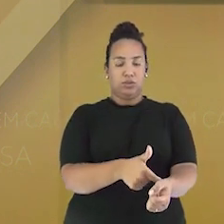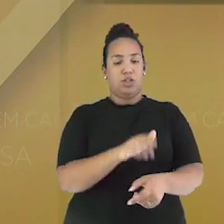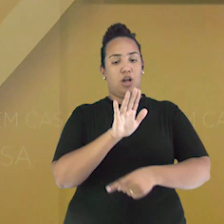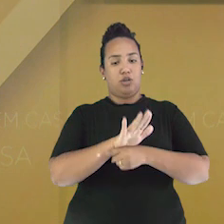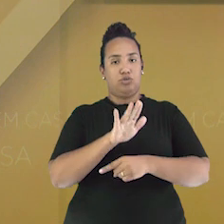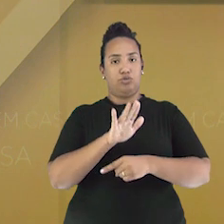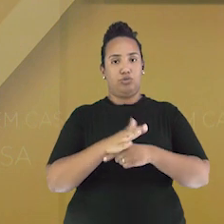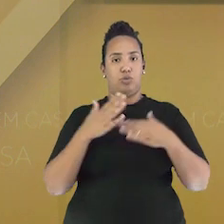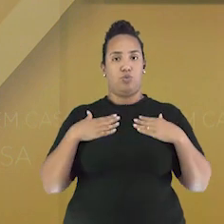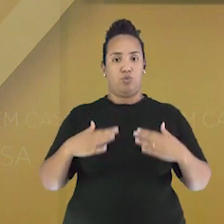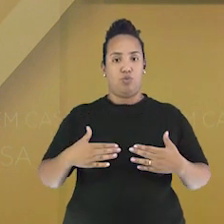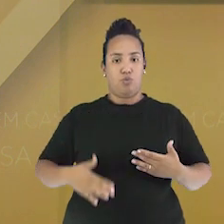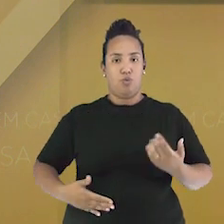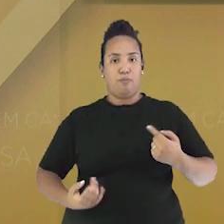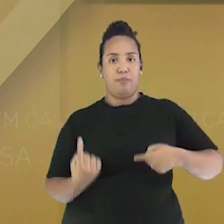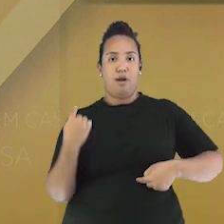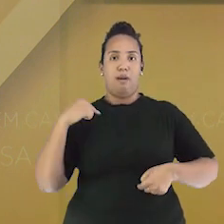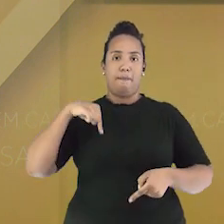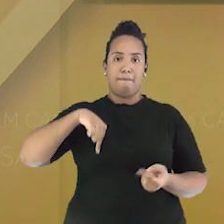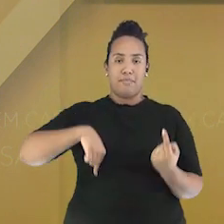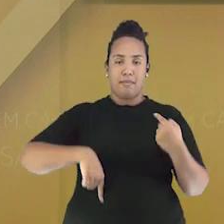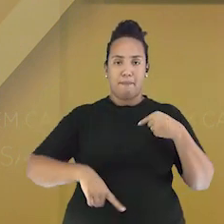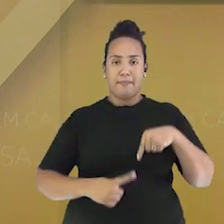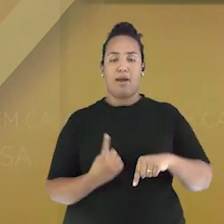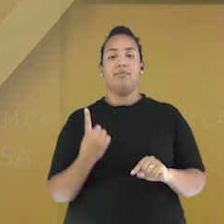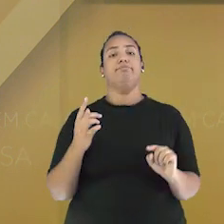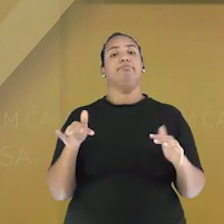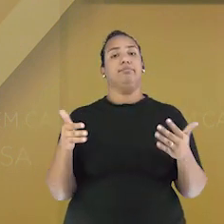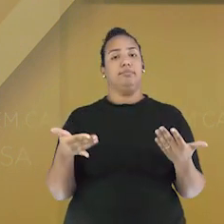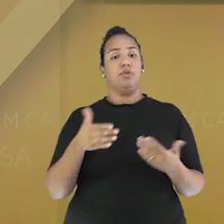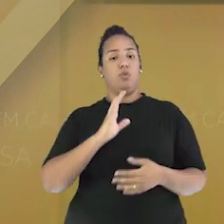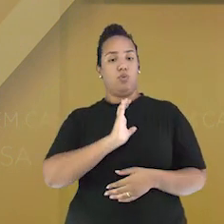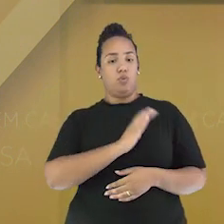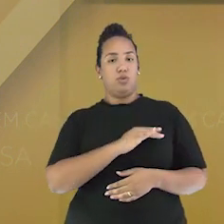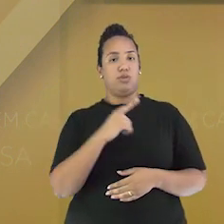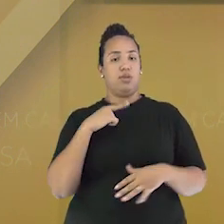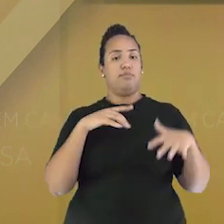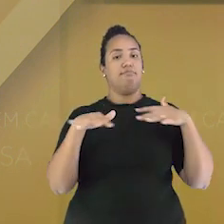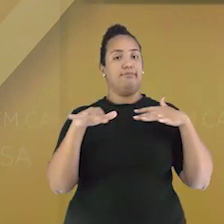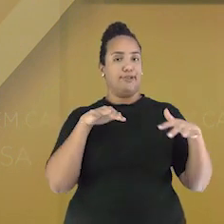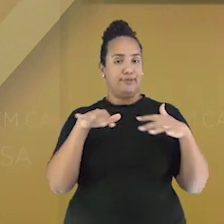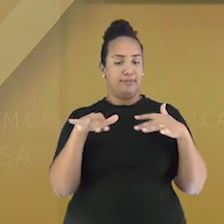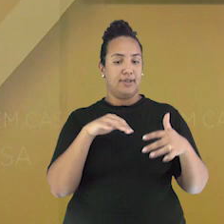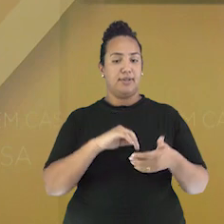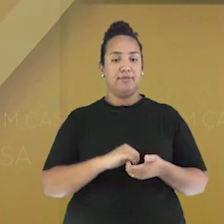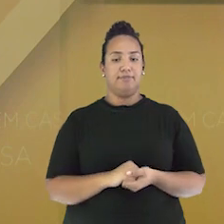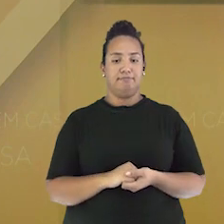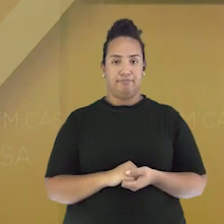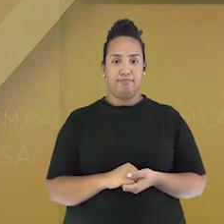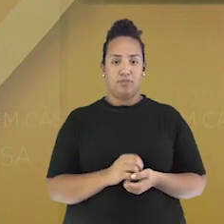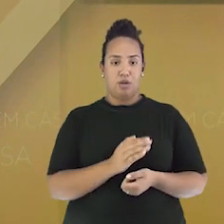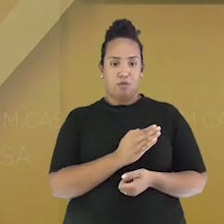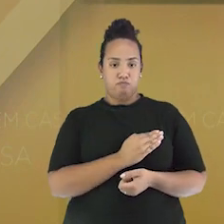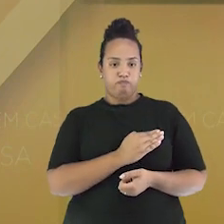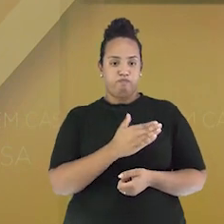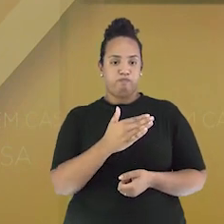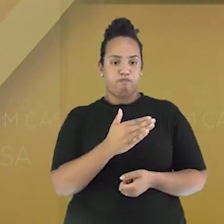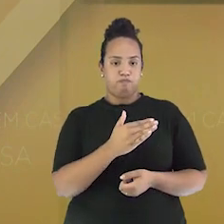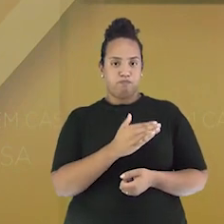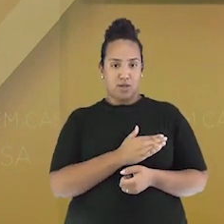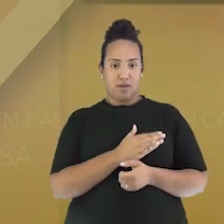as veias e as artérias. Para isso, o coração realiza os movimentos, a pequena e a